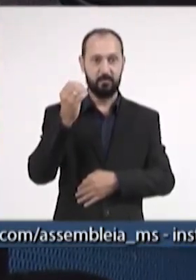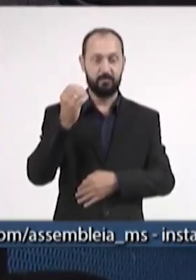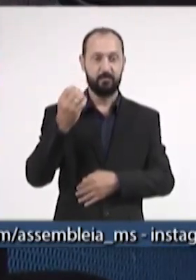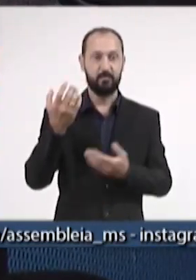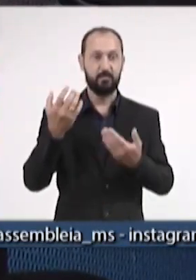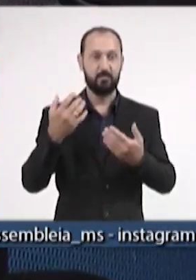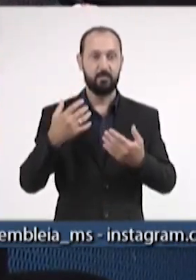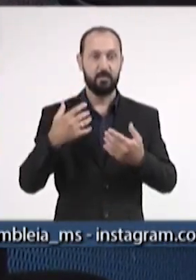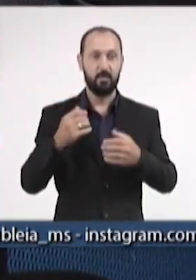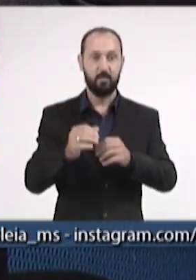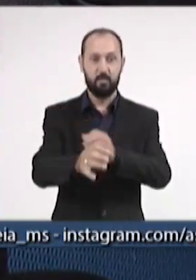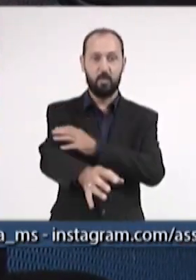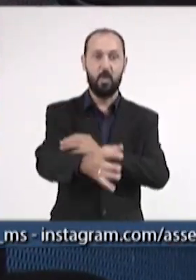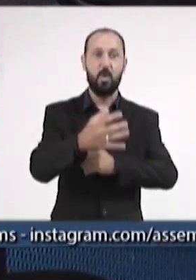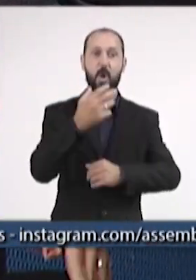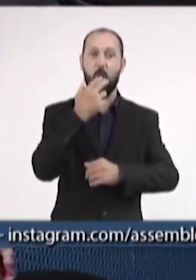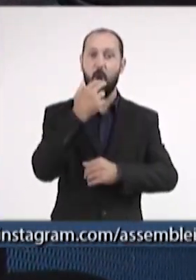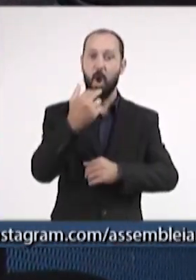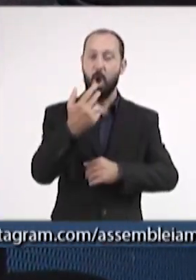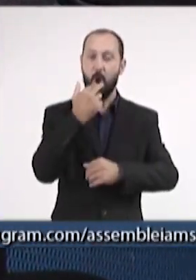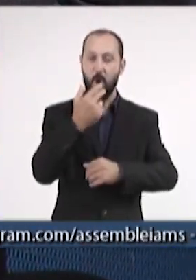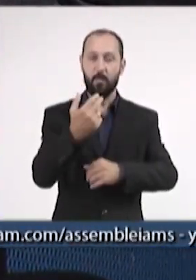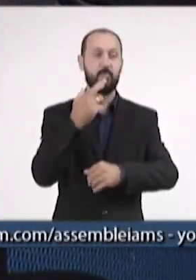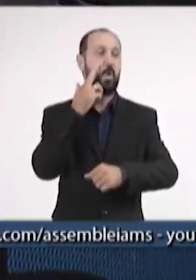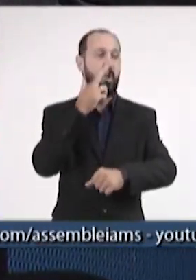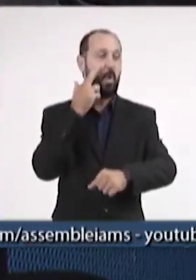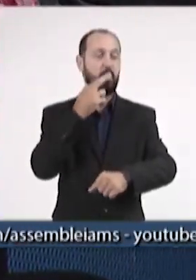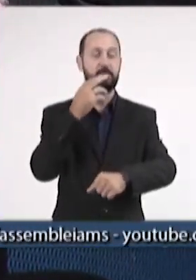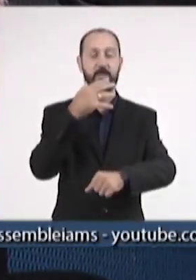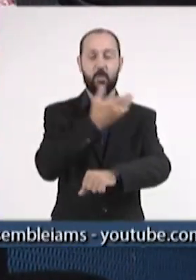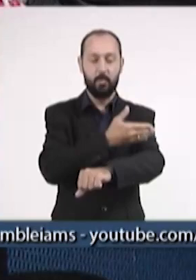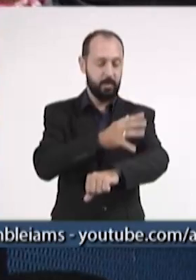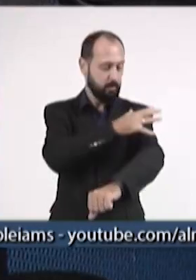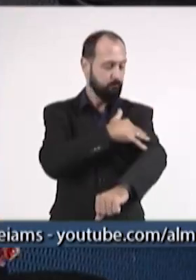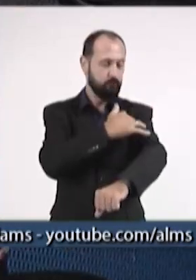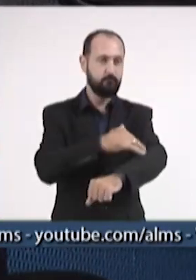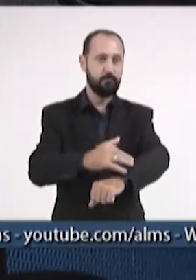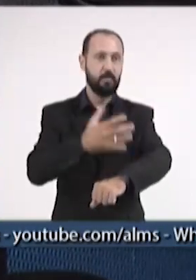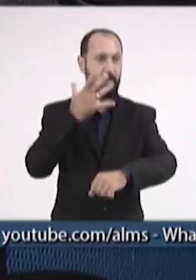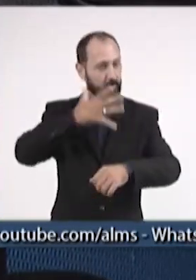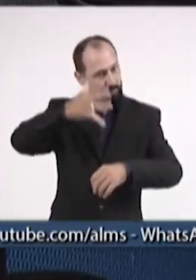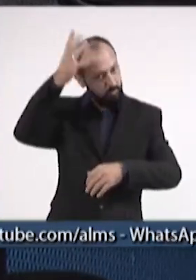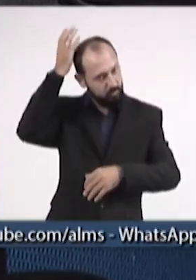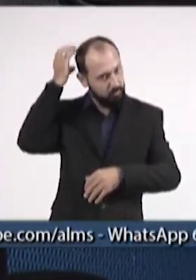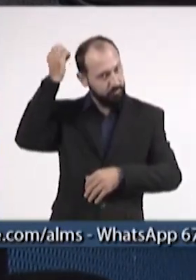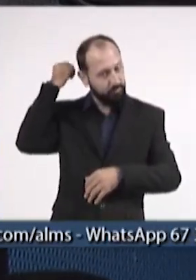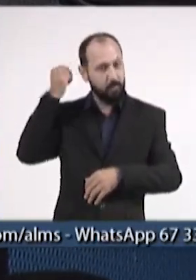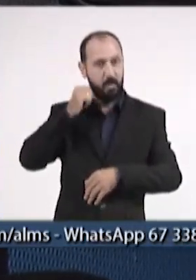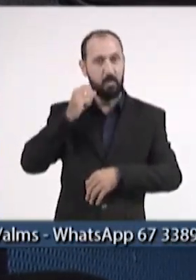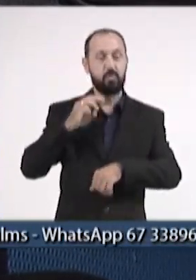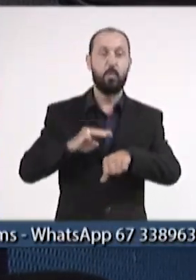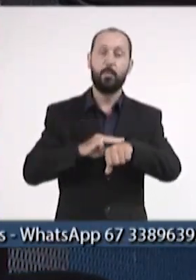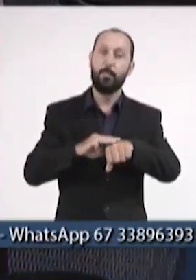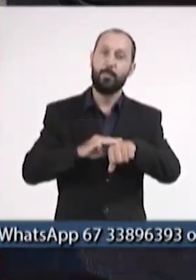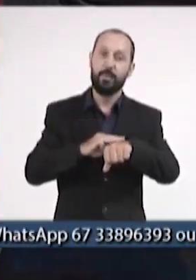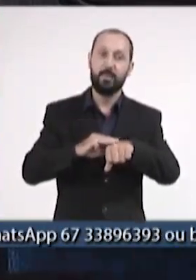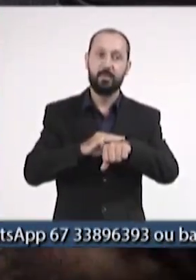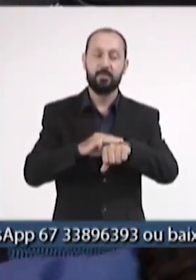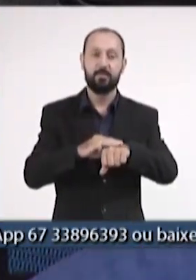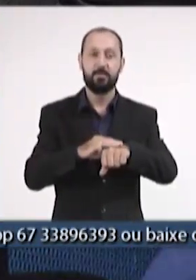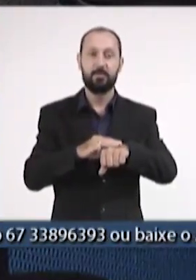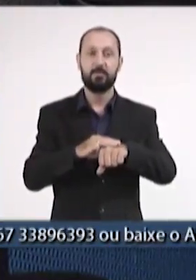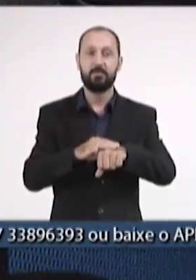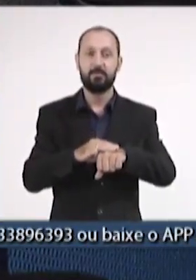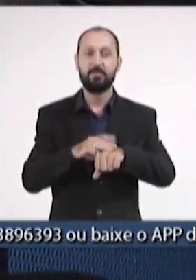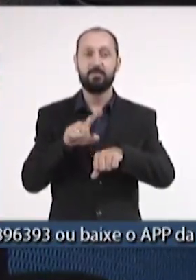com um blazer rosa com branco, o cabelo preso para trás, eu sou morena e